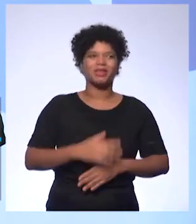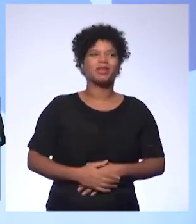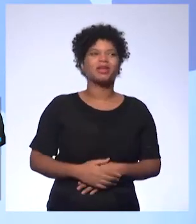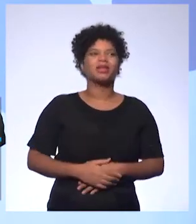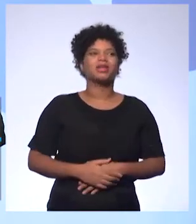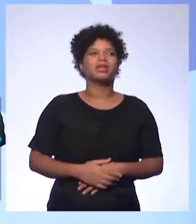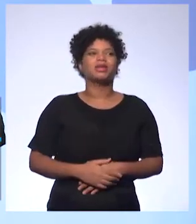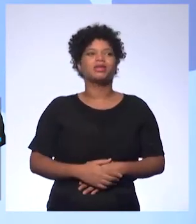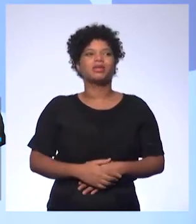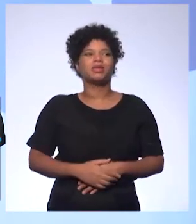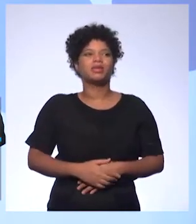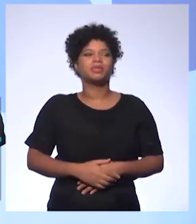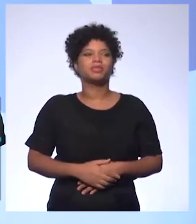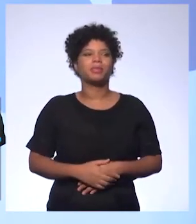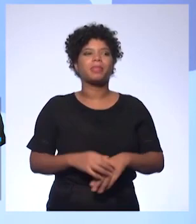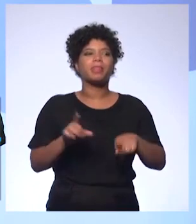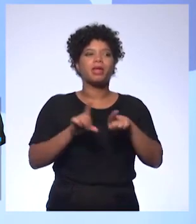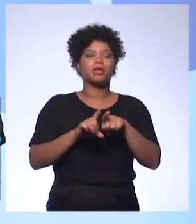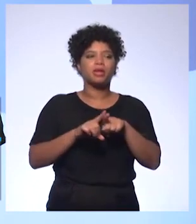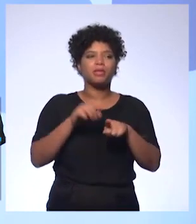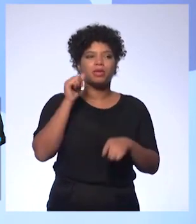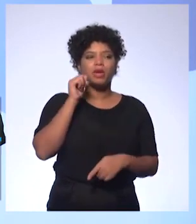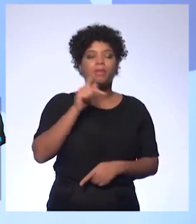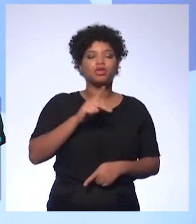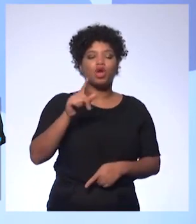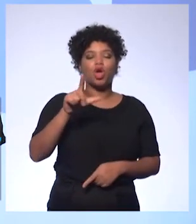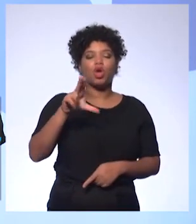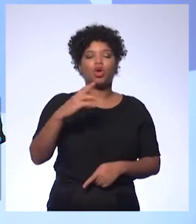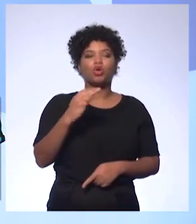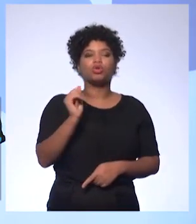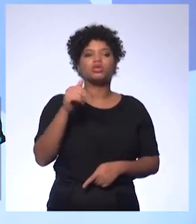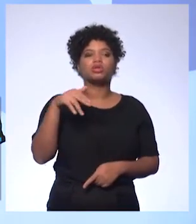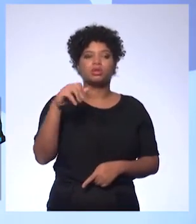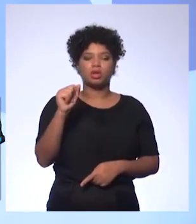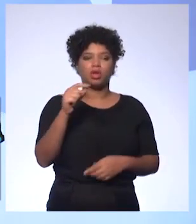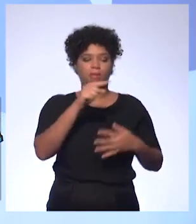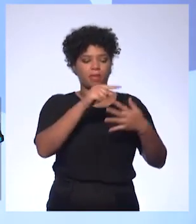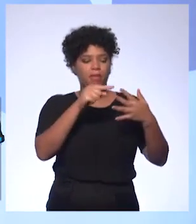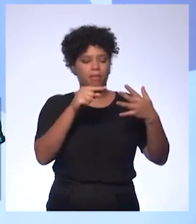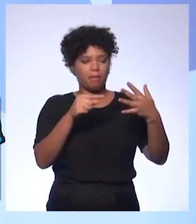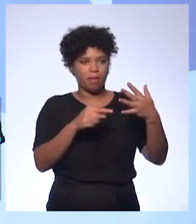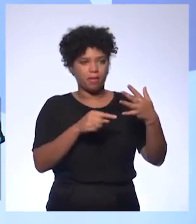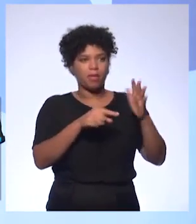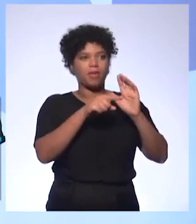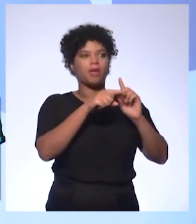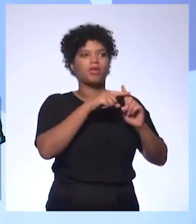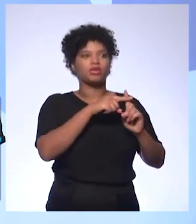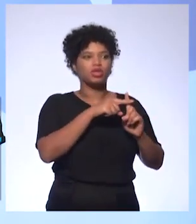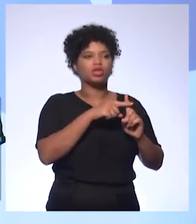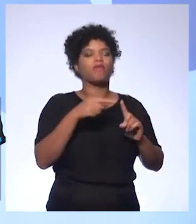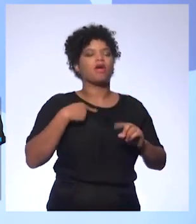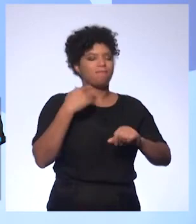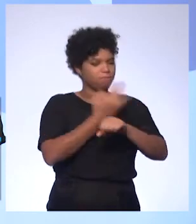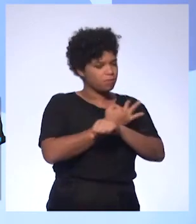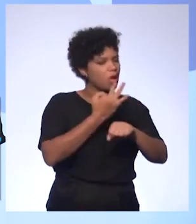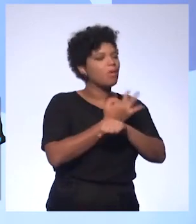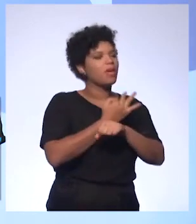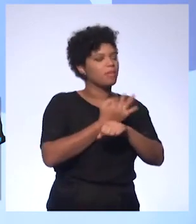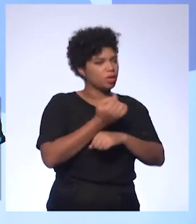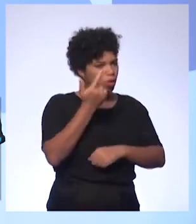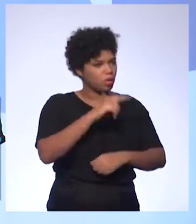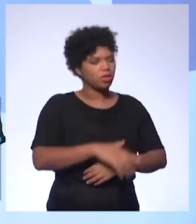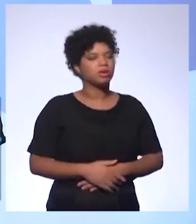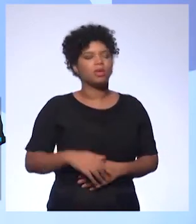mais. Professora Luciana, pontos fortes, ser mais perseverante. Professora